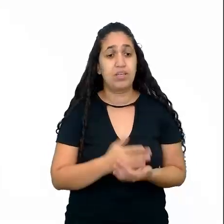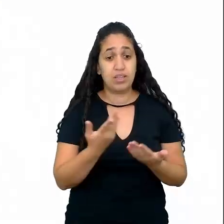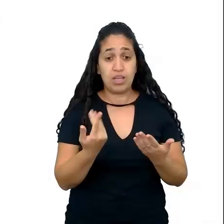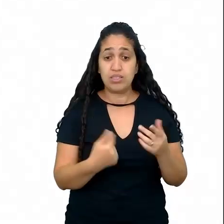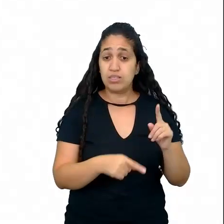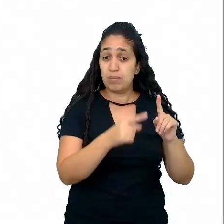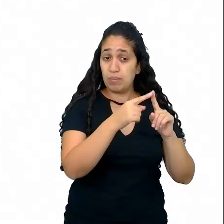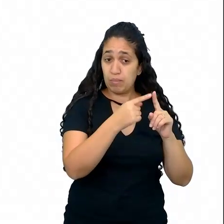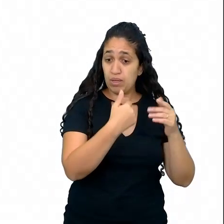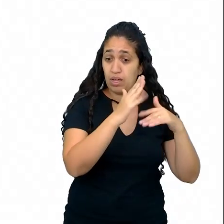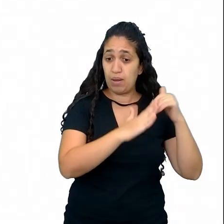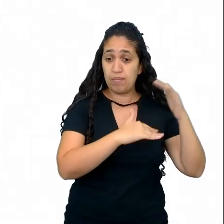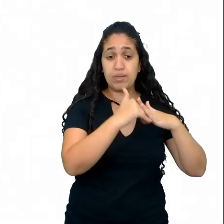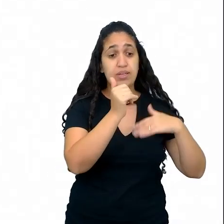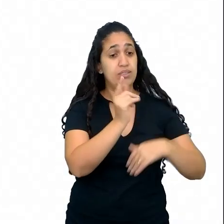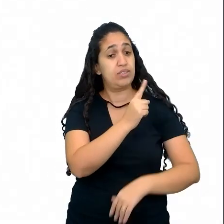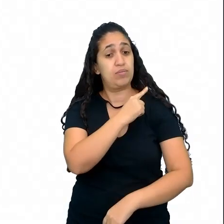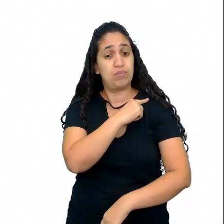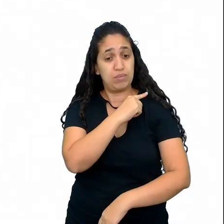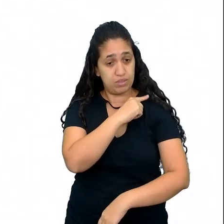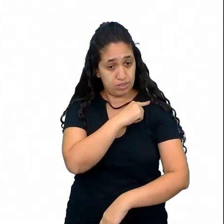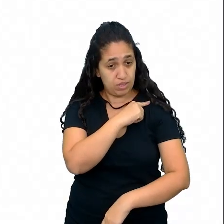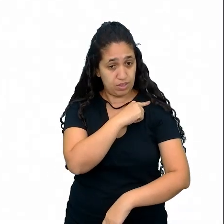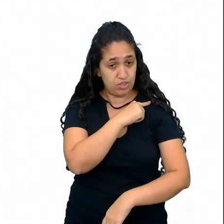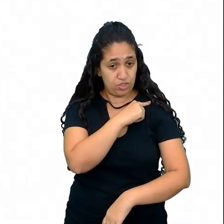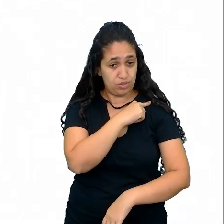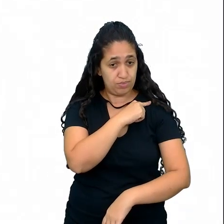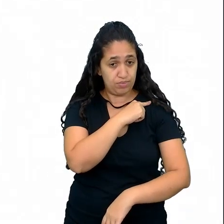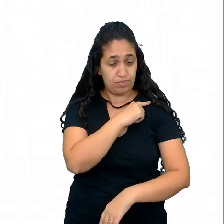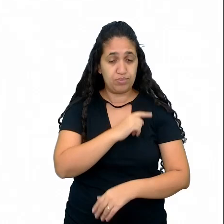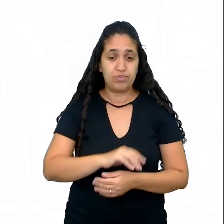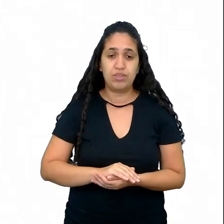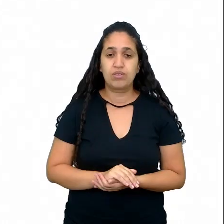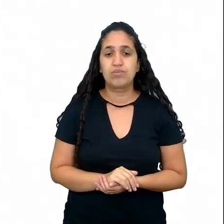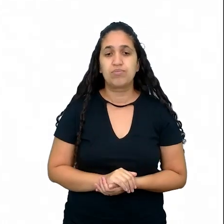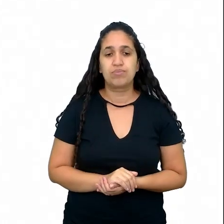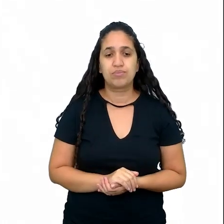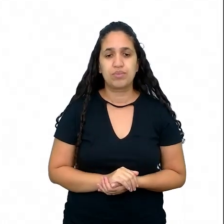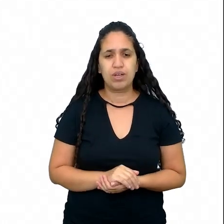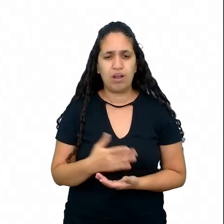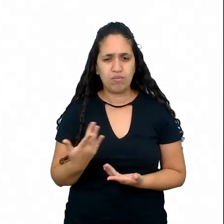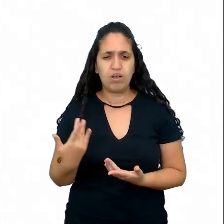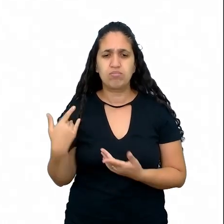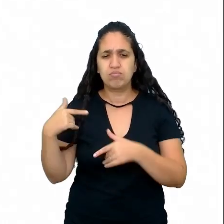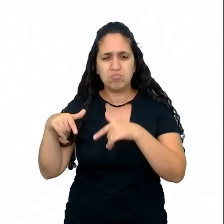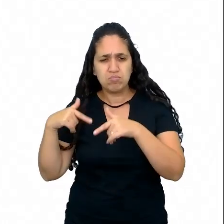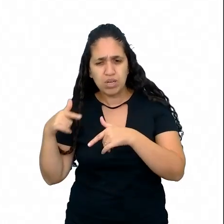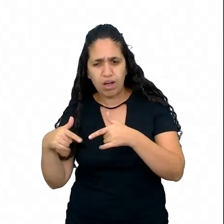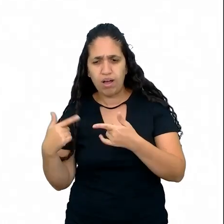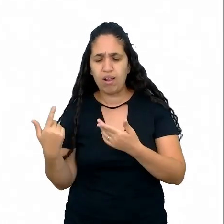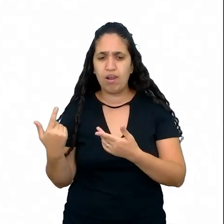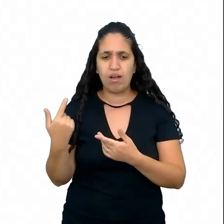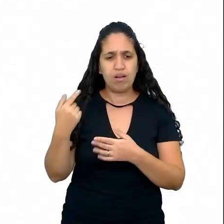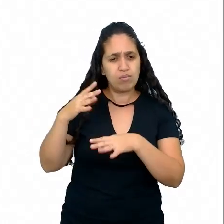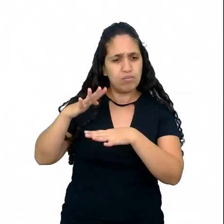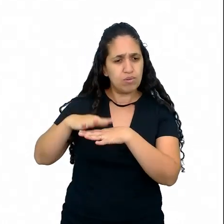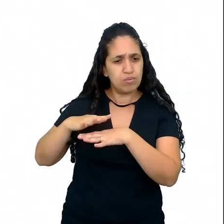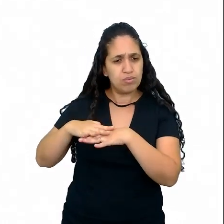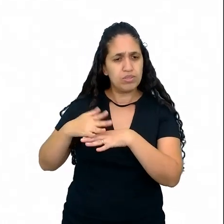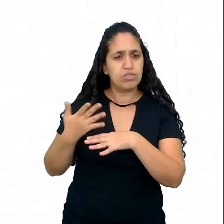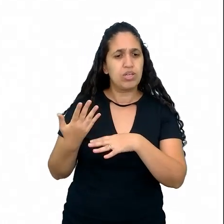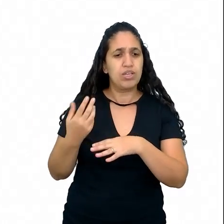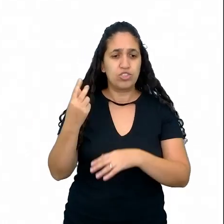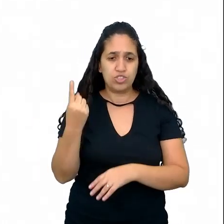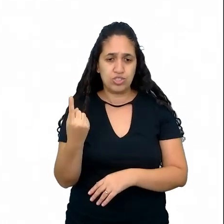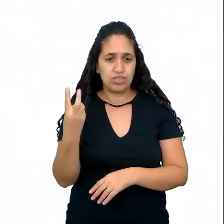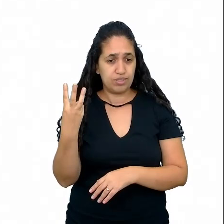primeira habilidade da primeira série, nós vamos lá buscar, é uma habilidade nossa do ensino médio, né? Ela trabalha lá na nossa habilidade 13, né? Que